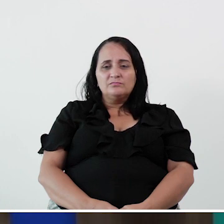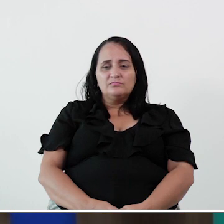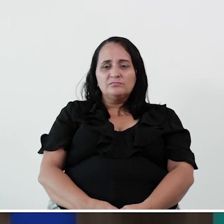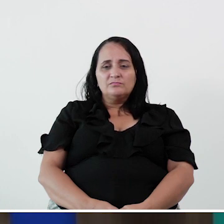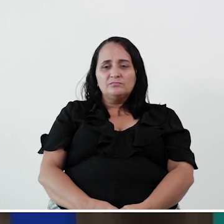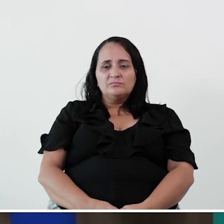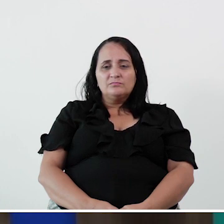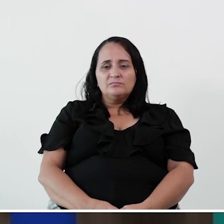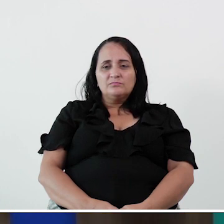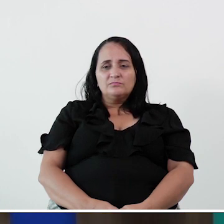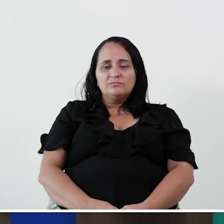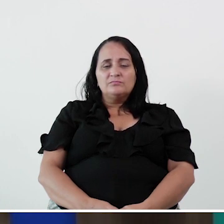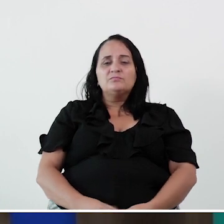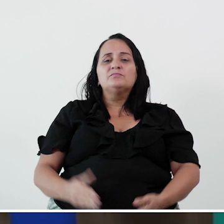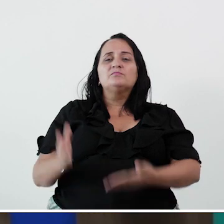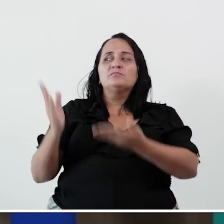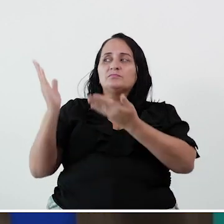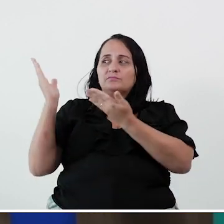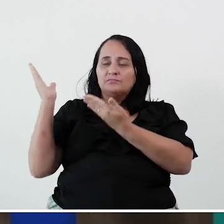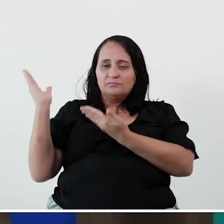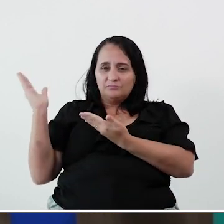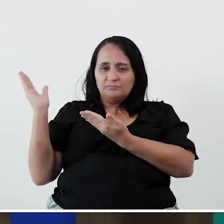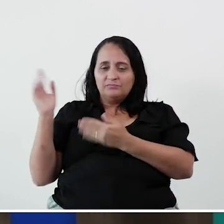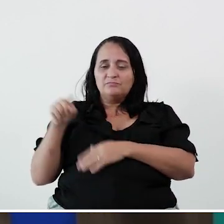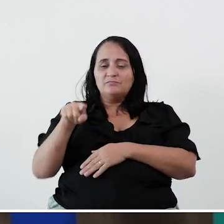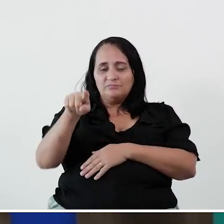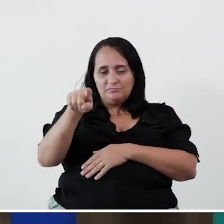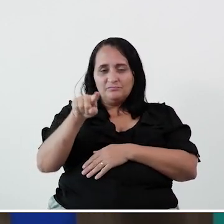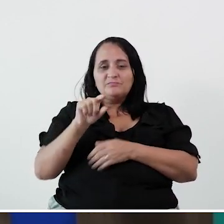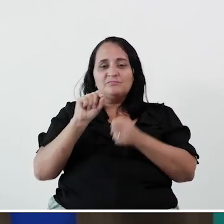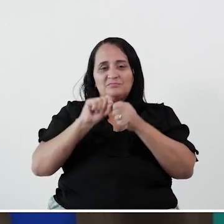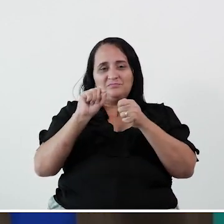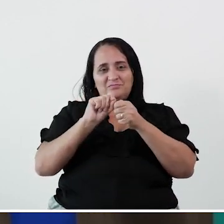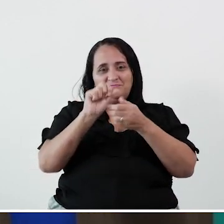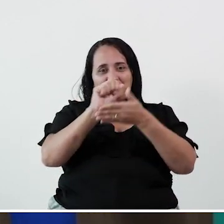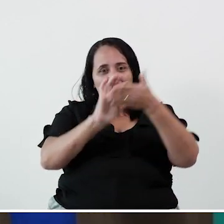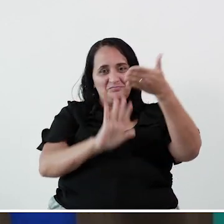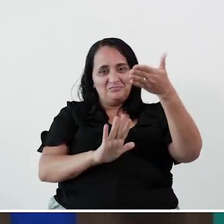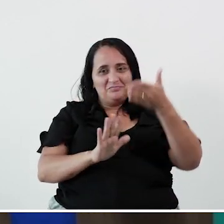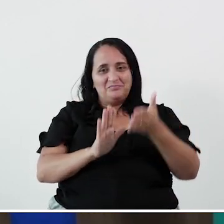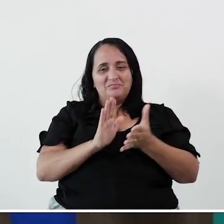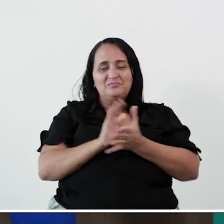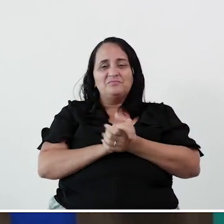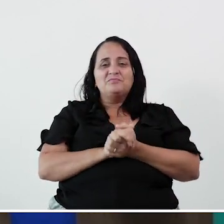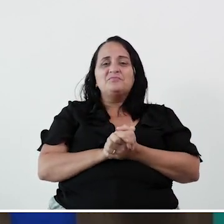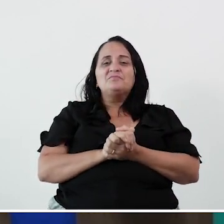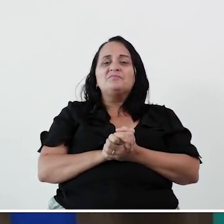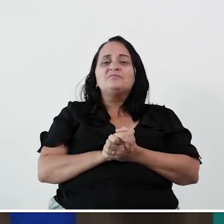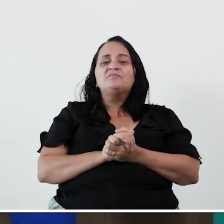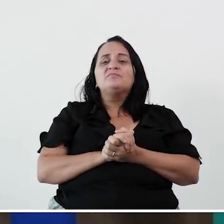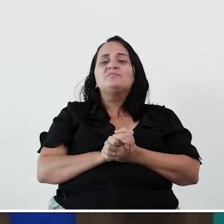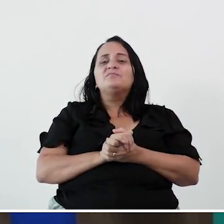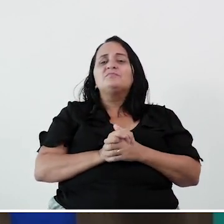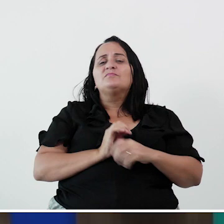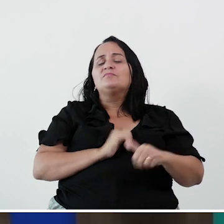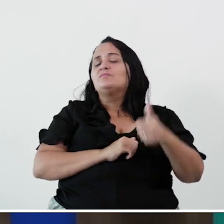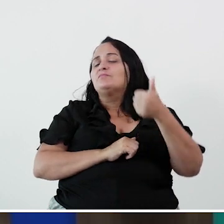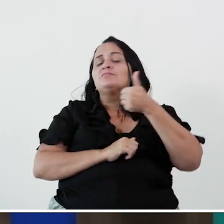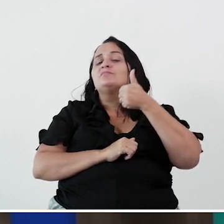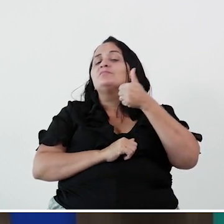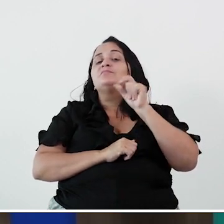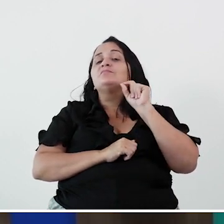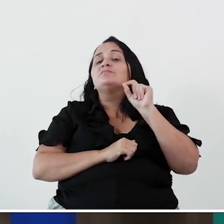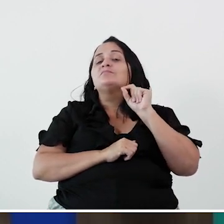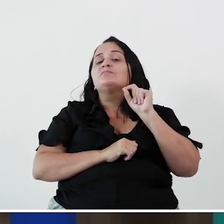Anote a expressão e vamos lá. Vem comigo. Em primeiro lugar, o que é que eu